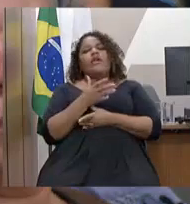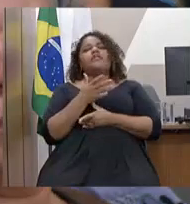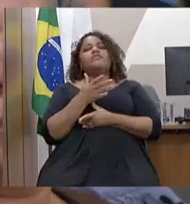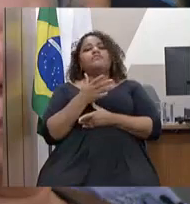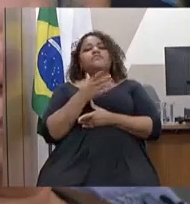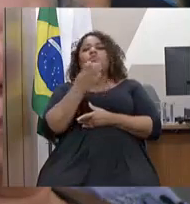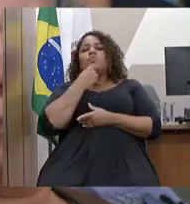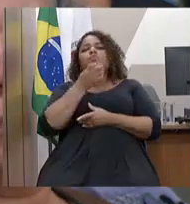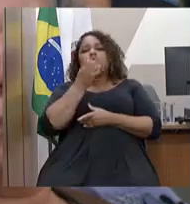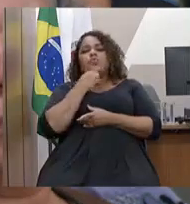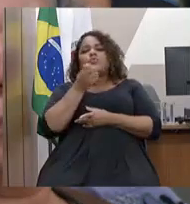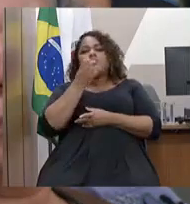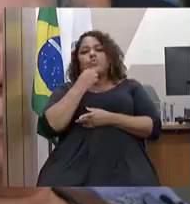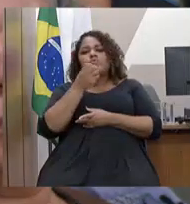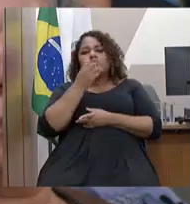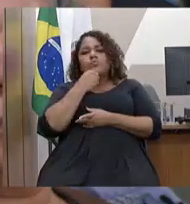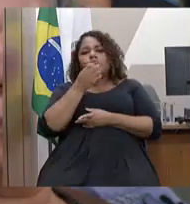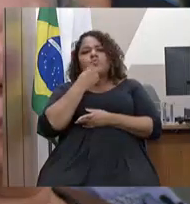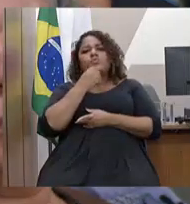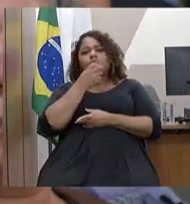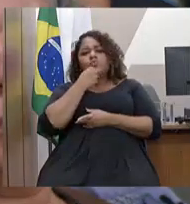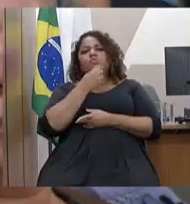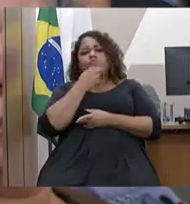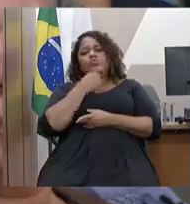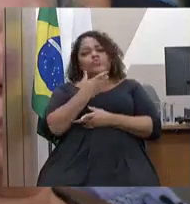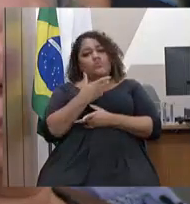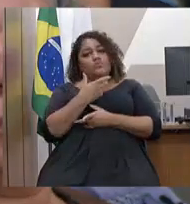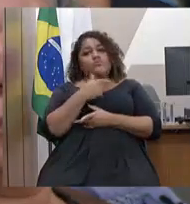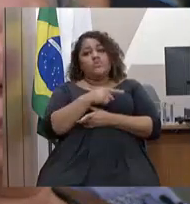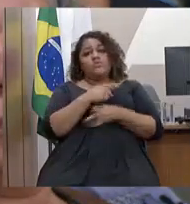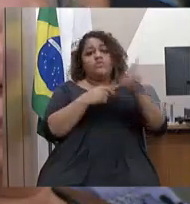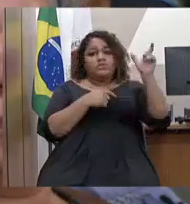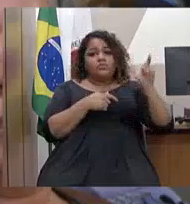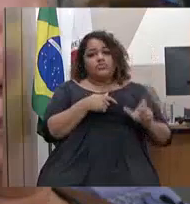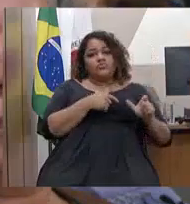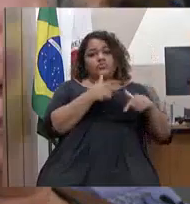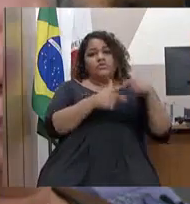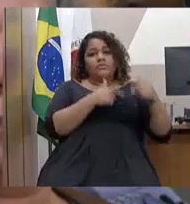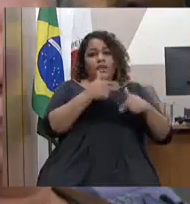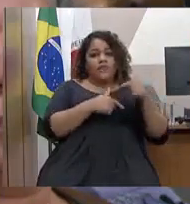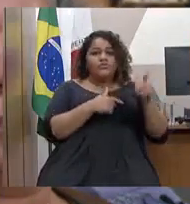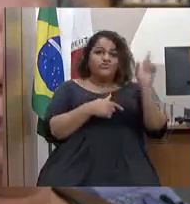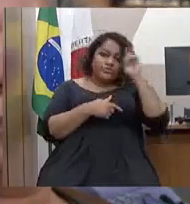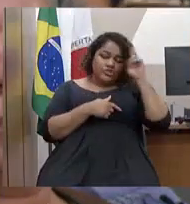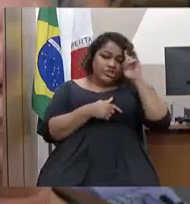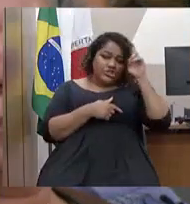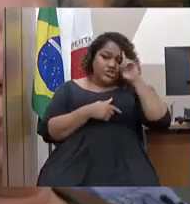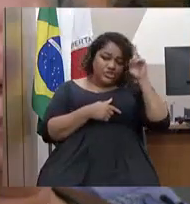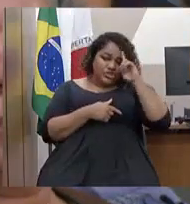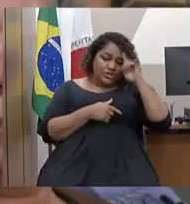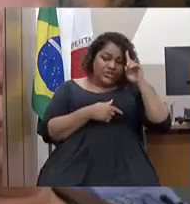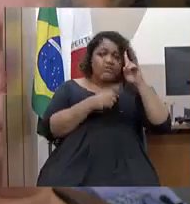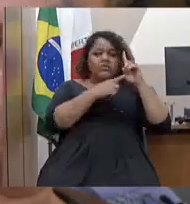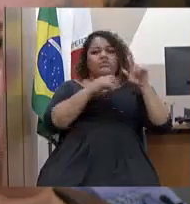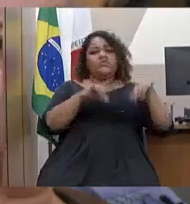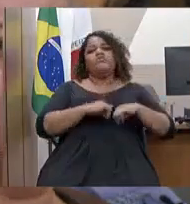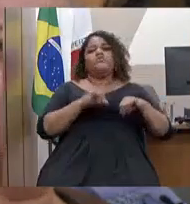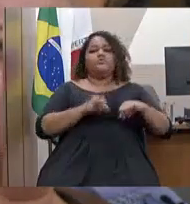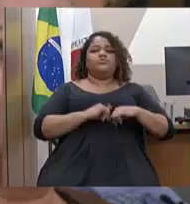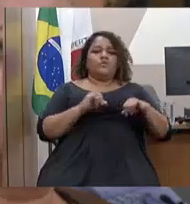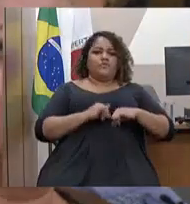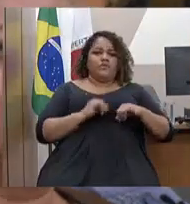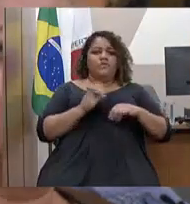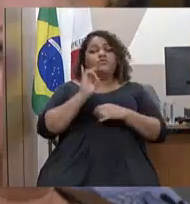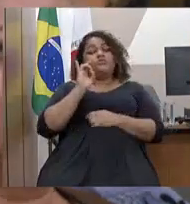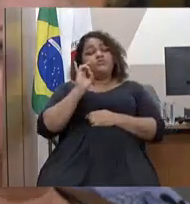trabalhadores que no dia a dia faz a saúde da população sofreu tanto na pandemia Então vem aqui